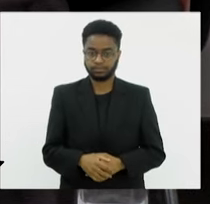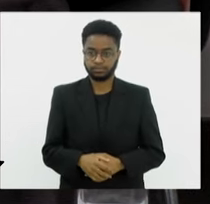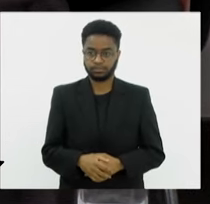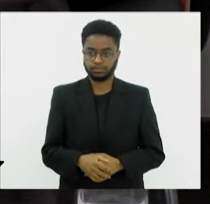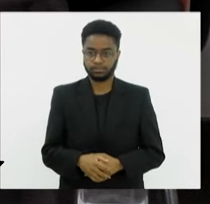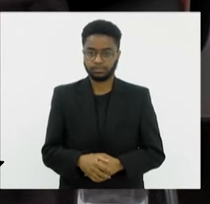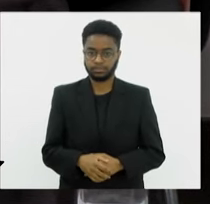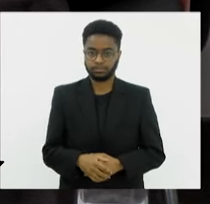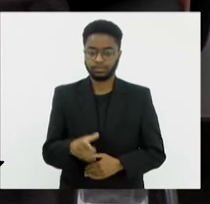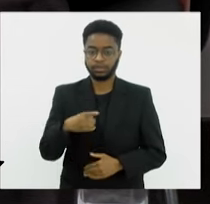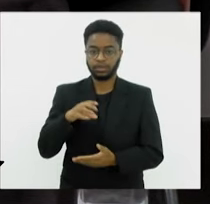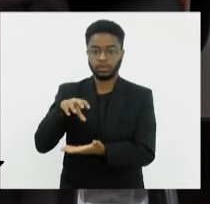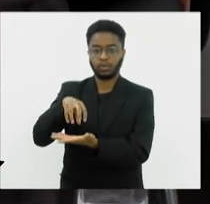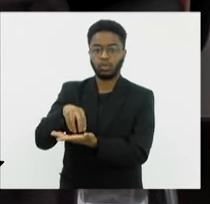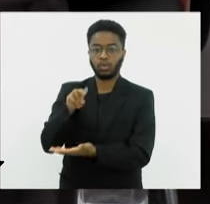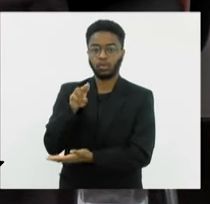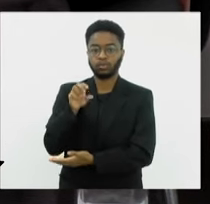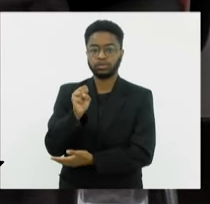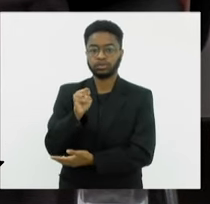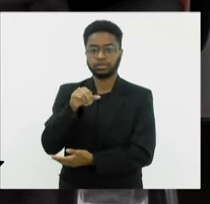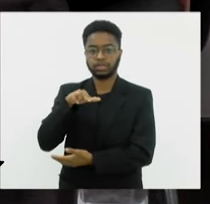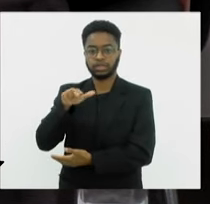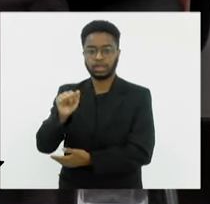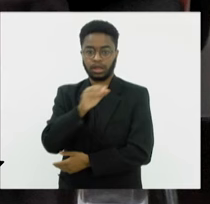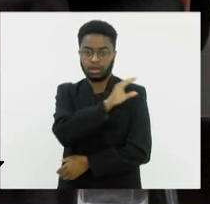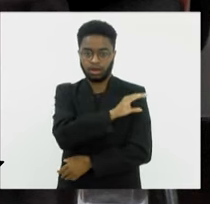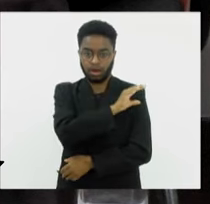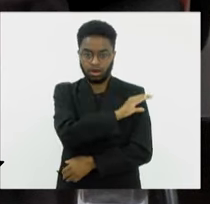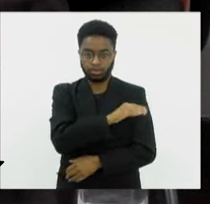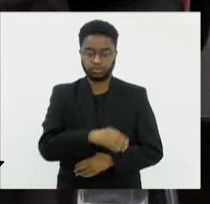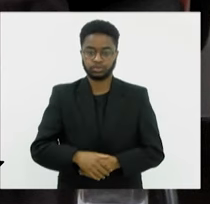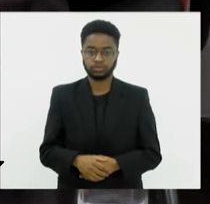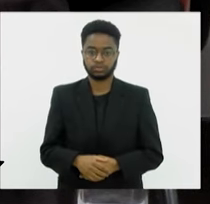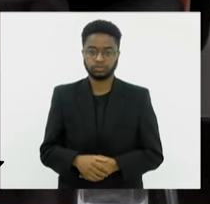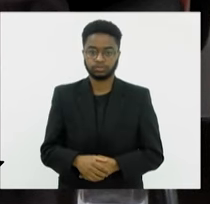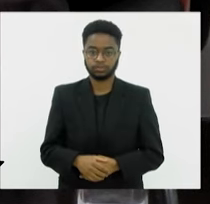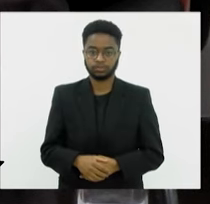aquela usina em Campos que cremou